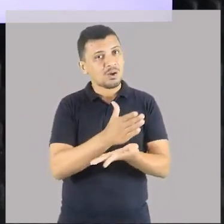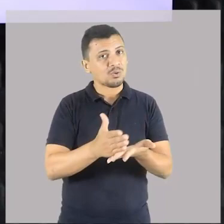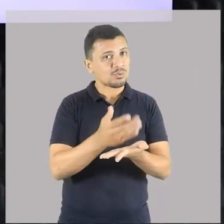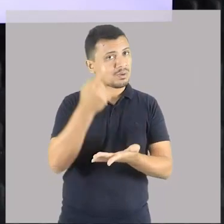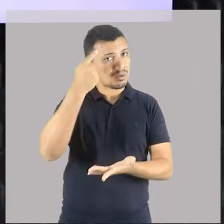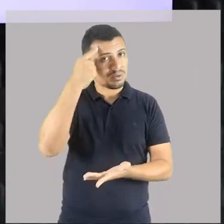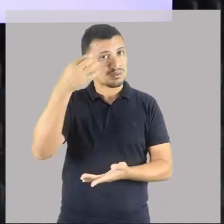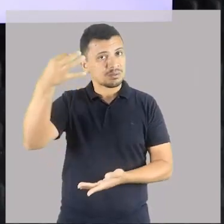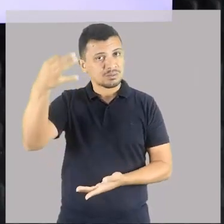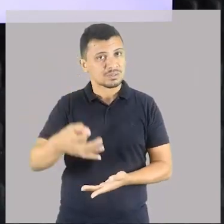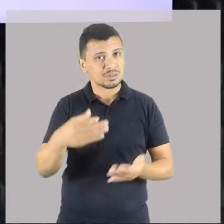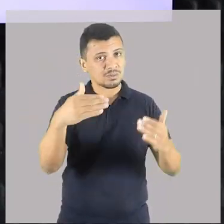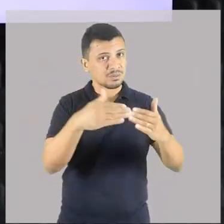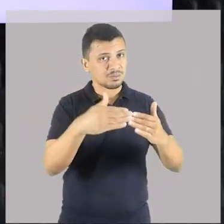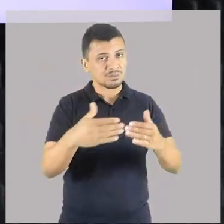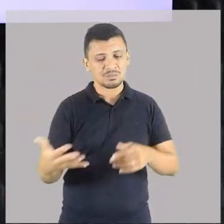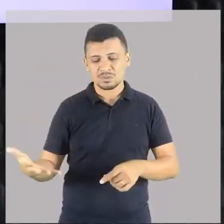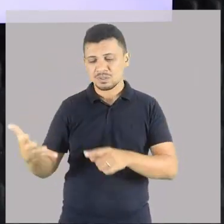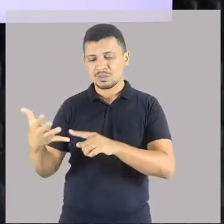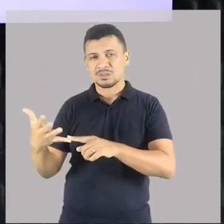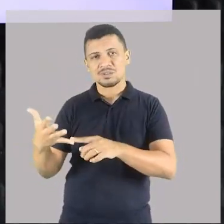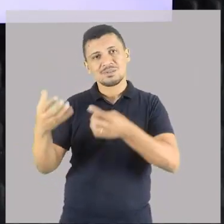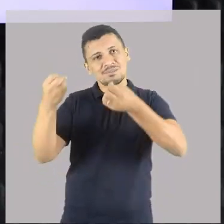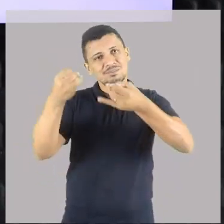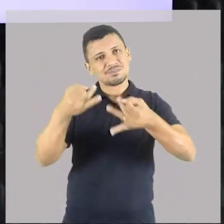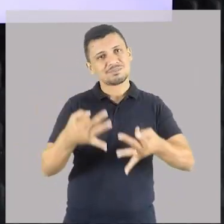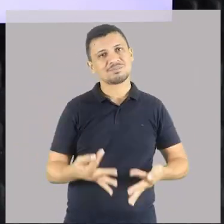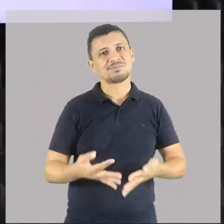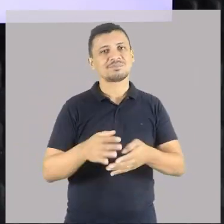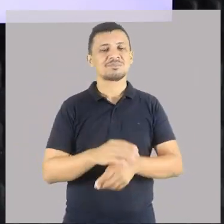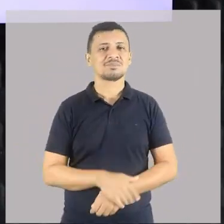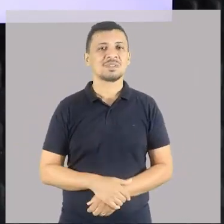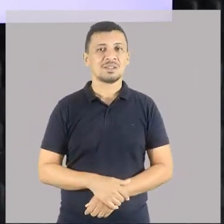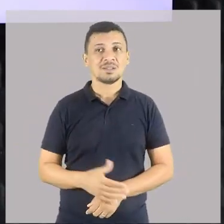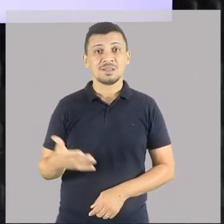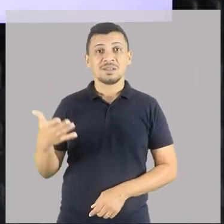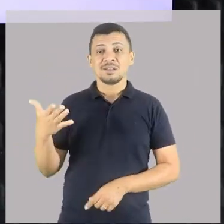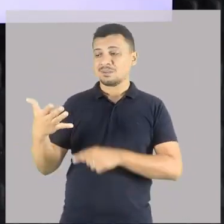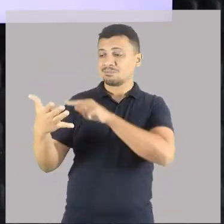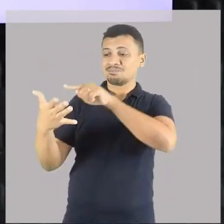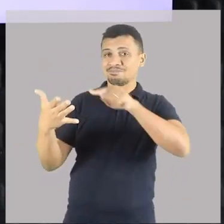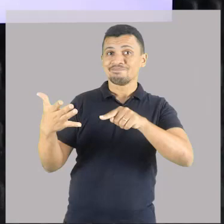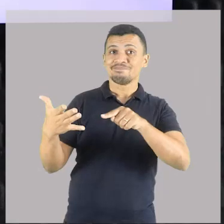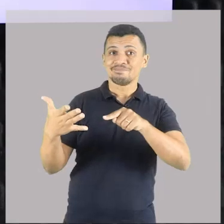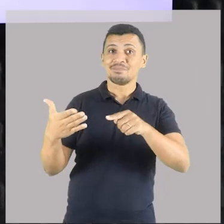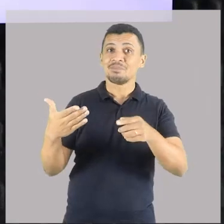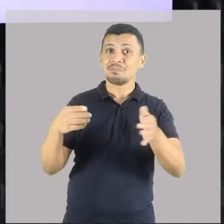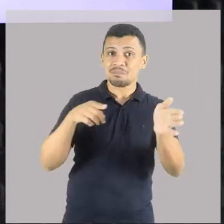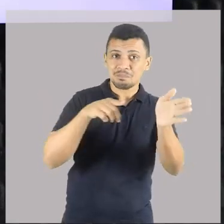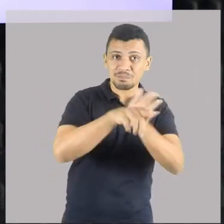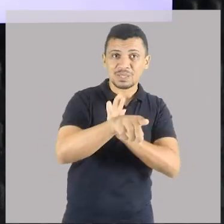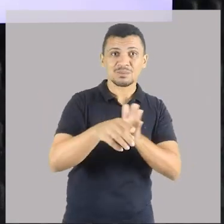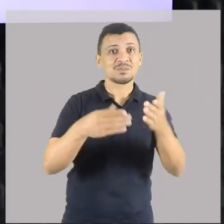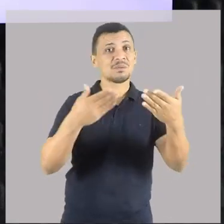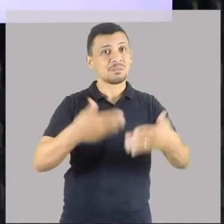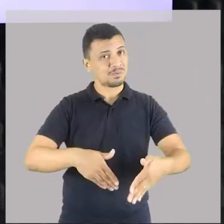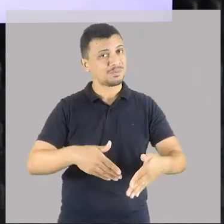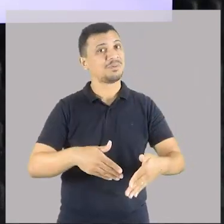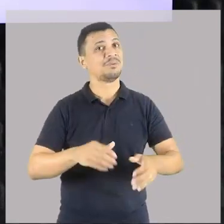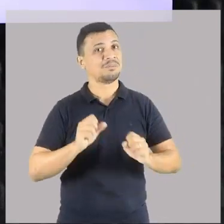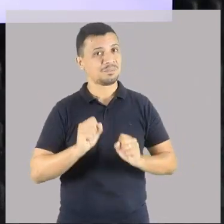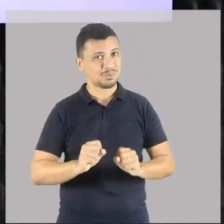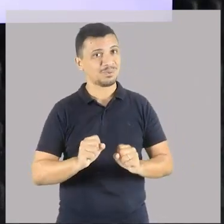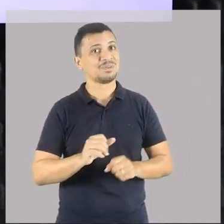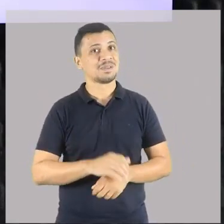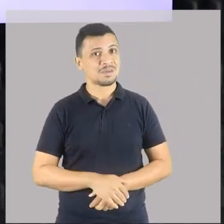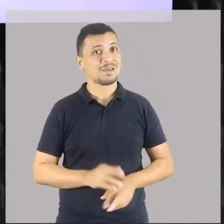lógica da ideia, e a explicativa, explicação. A probabilidade disso aqui aparecer é grande, porque relação